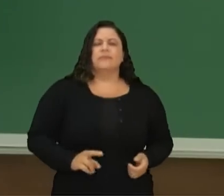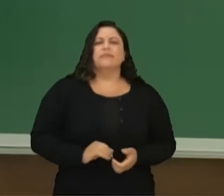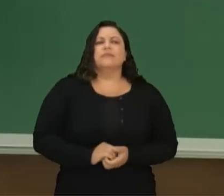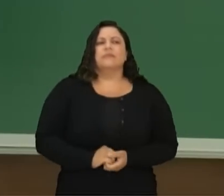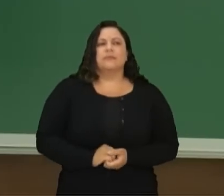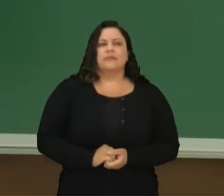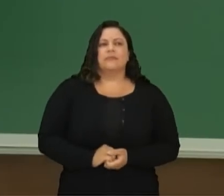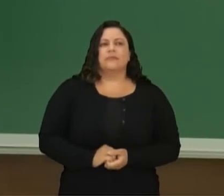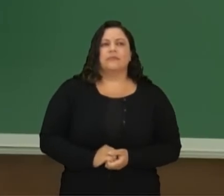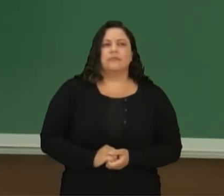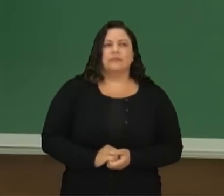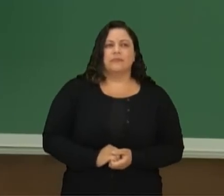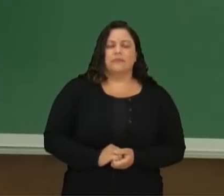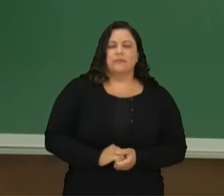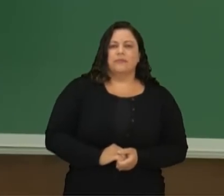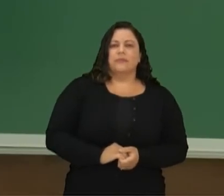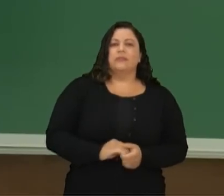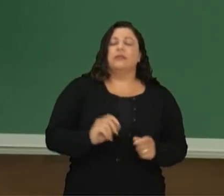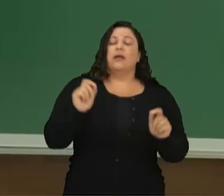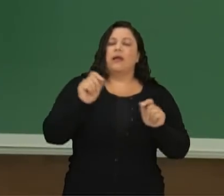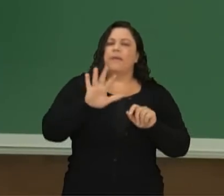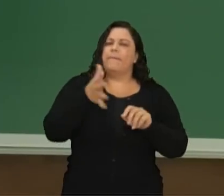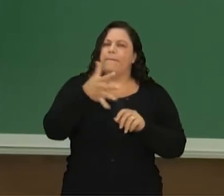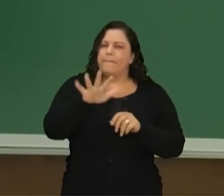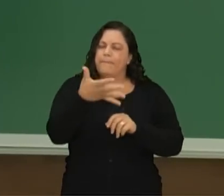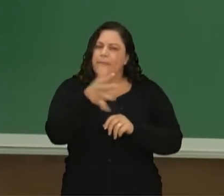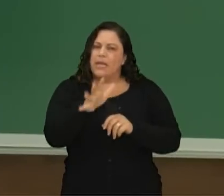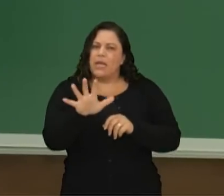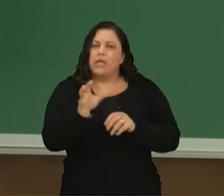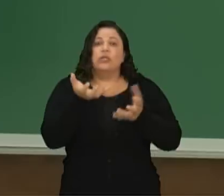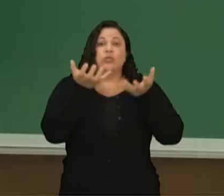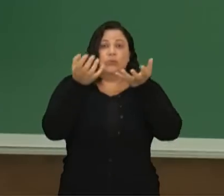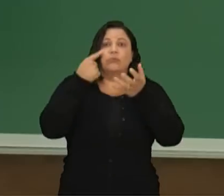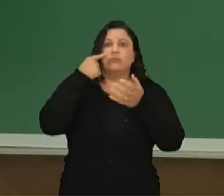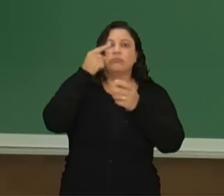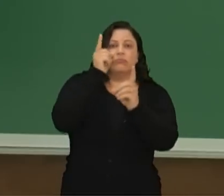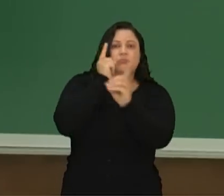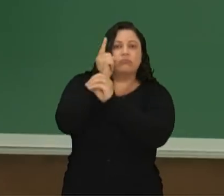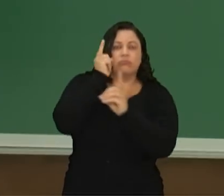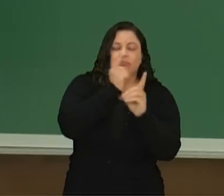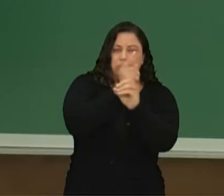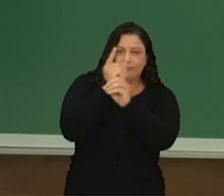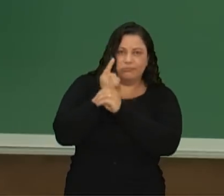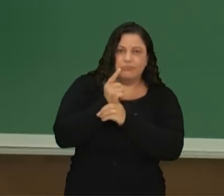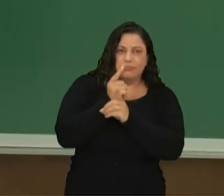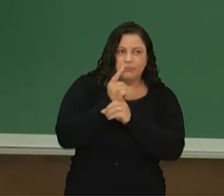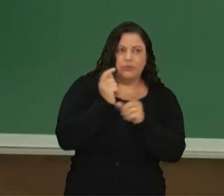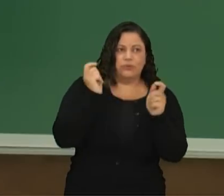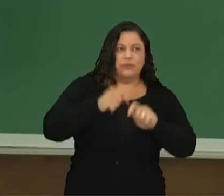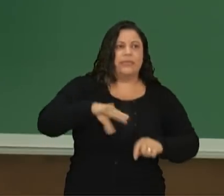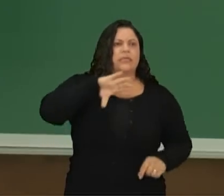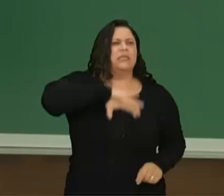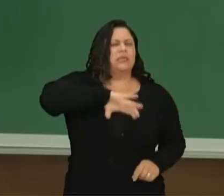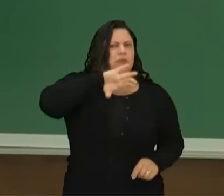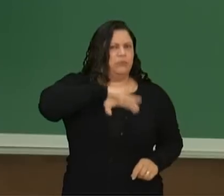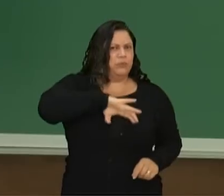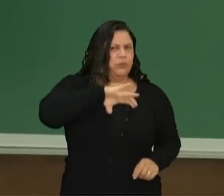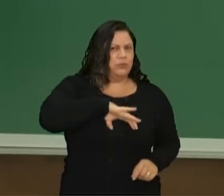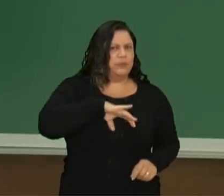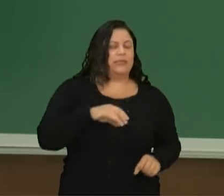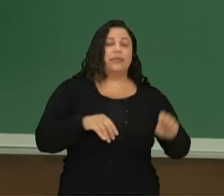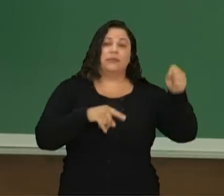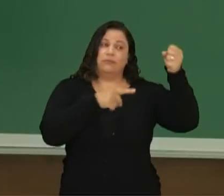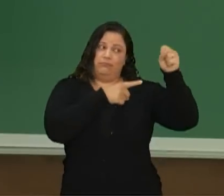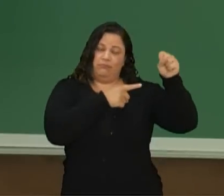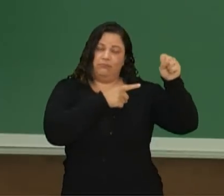A nossa genérica, a média é o que eu quero descobrir. Então, aqui eu tenho português, a nota